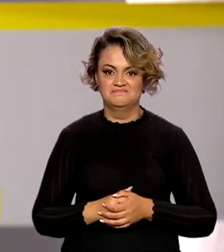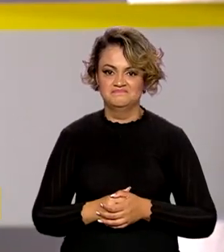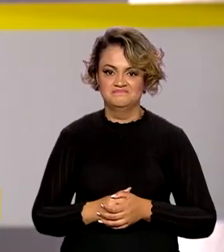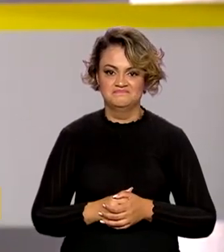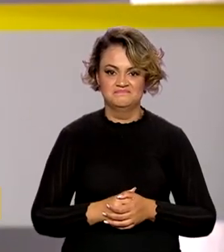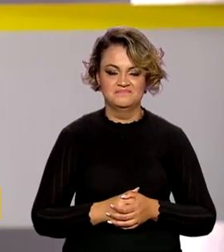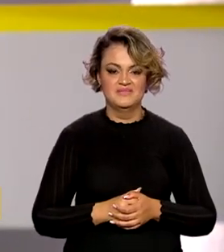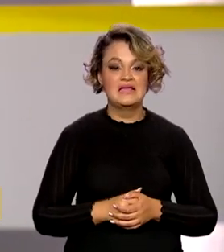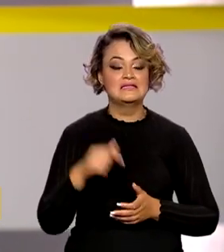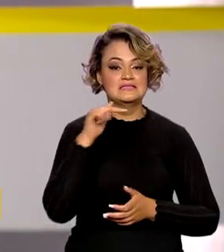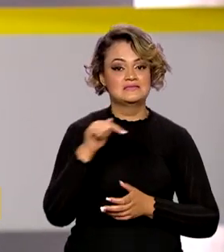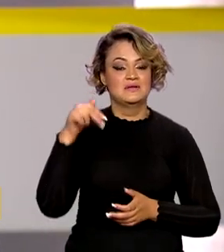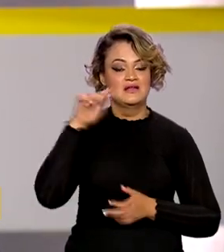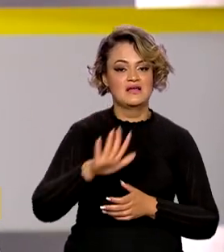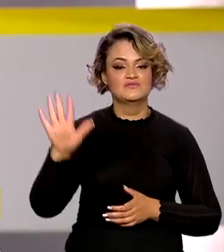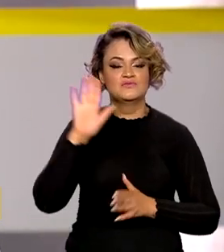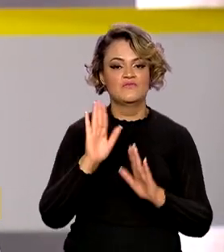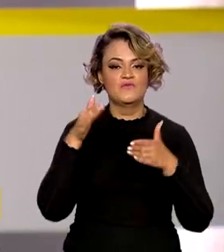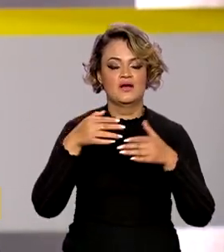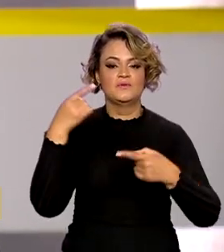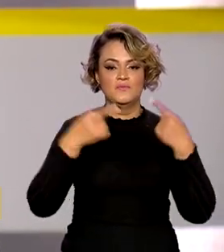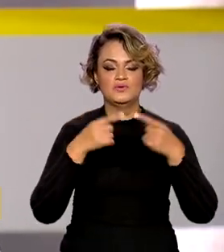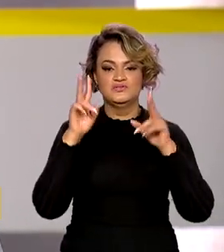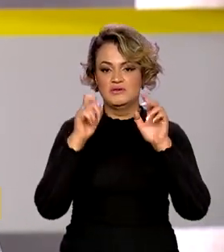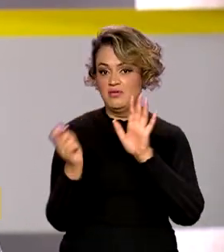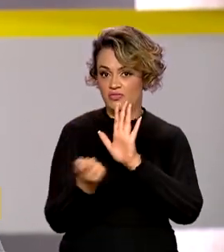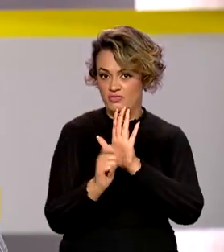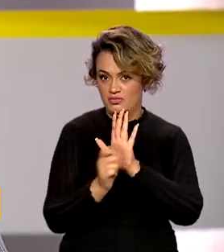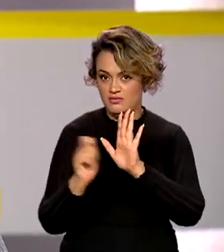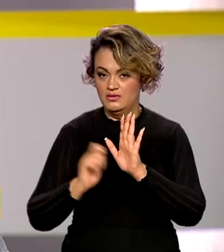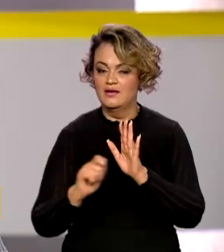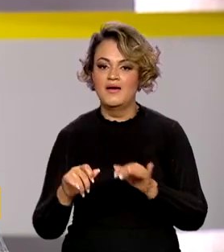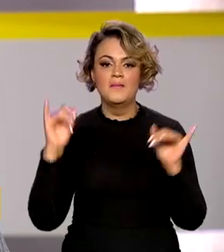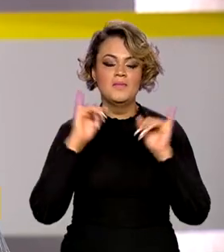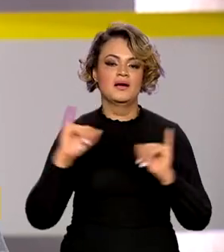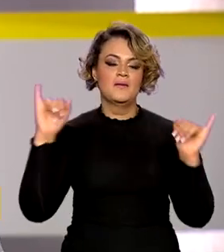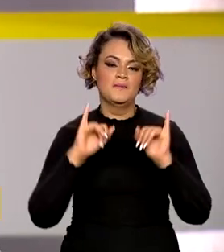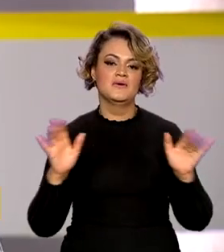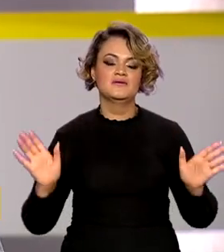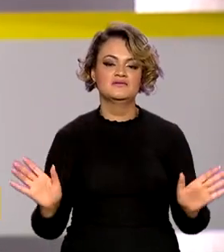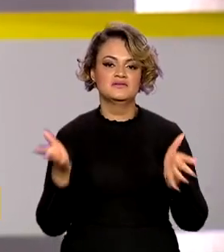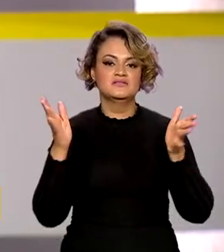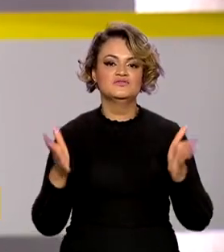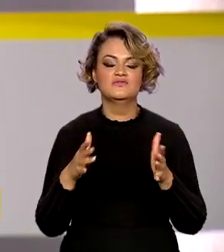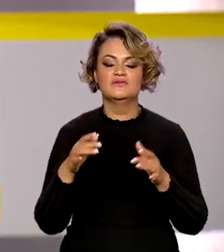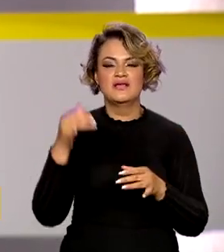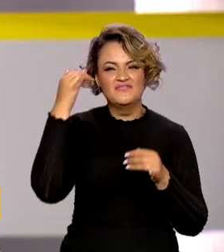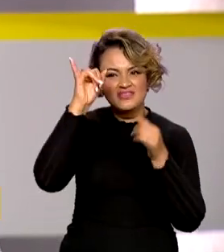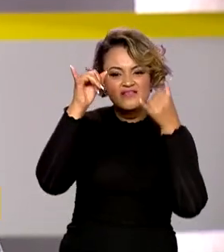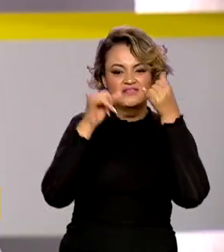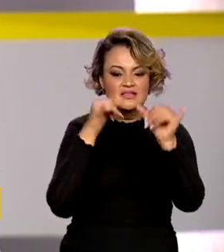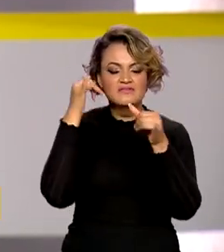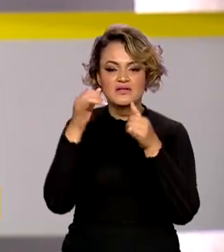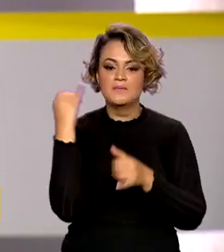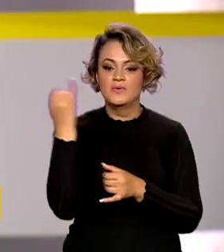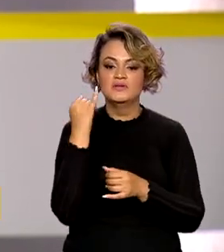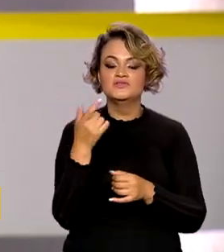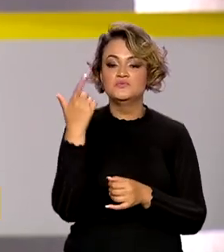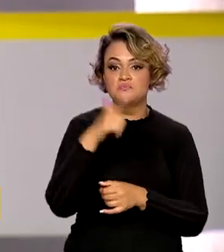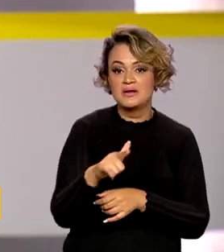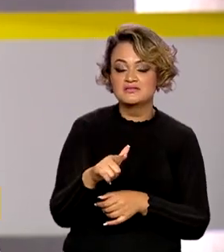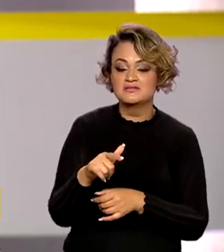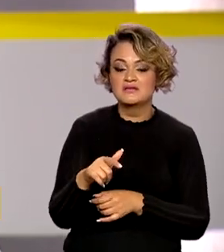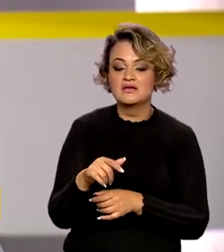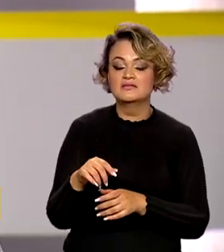estamos na Semana Nacional de políticas sobre drogas além de uma campanha que reforça a importância da prevenção está sendo colocado